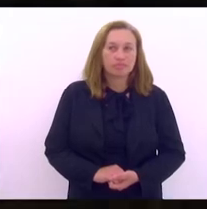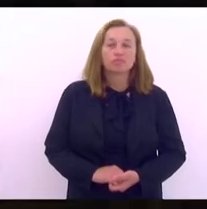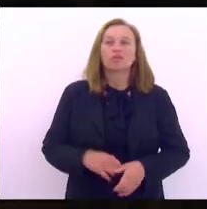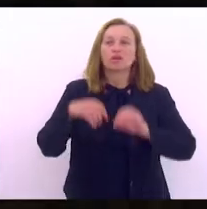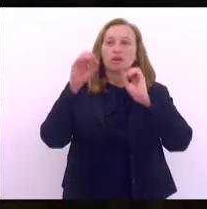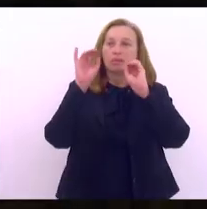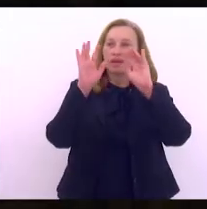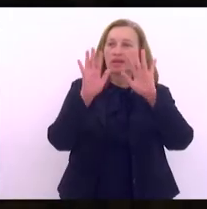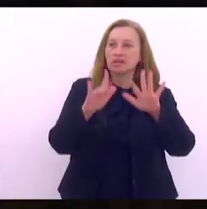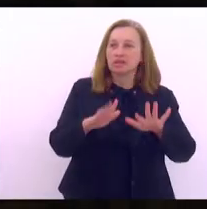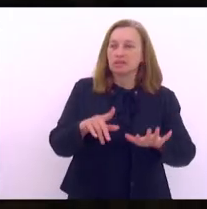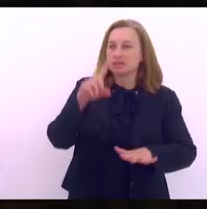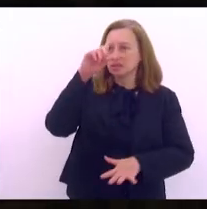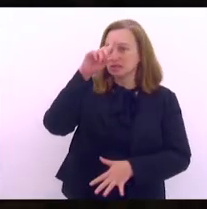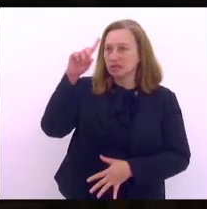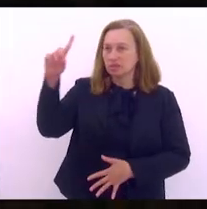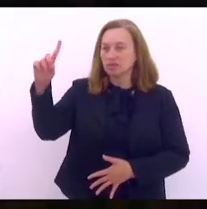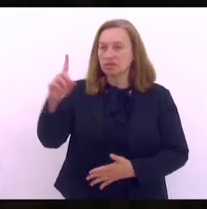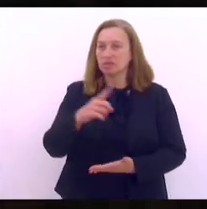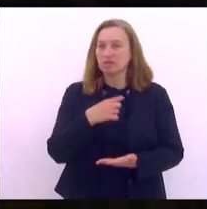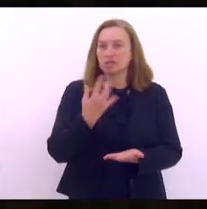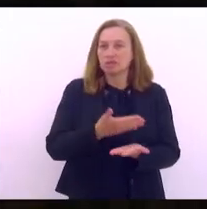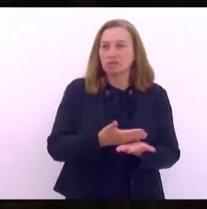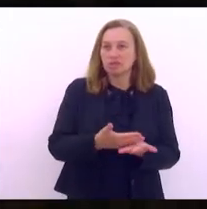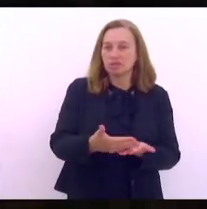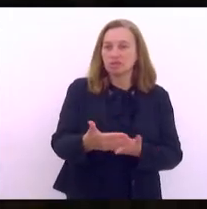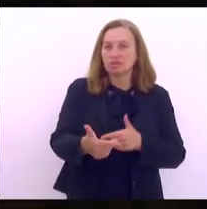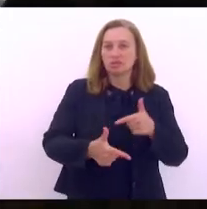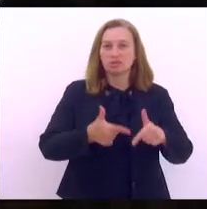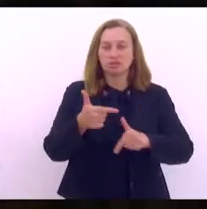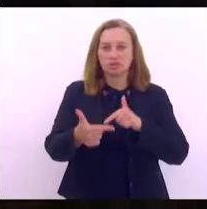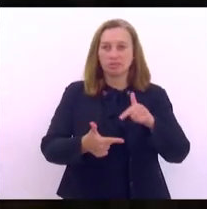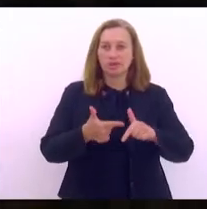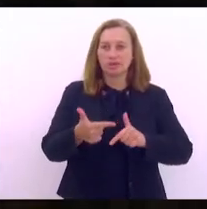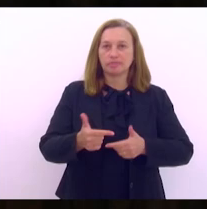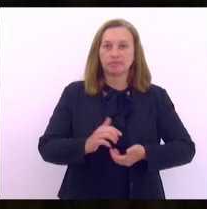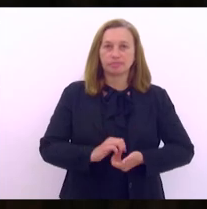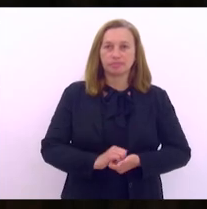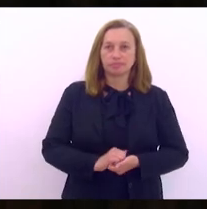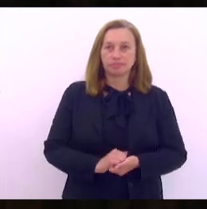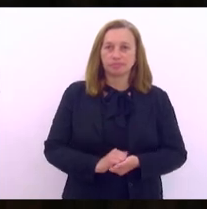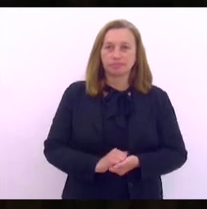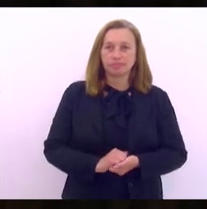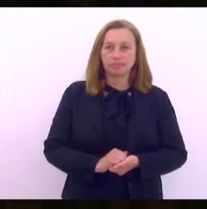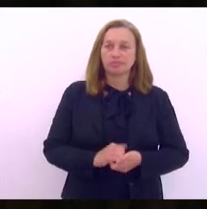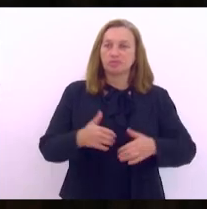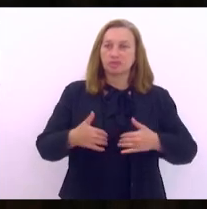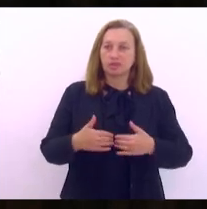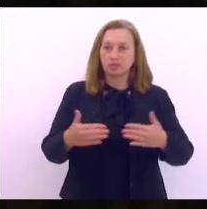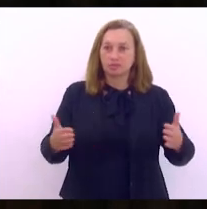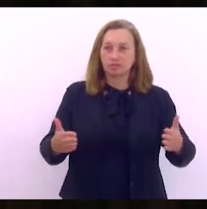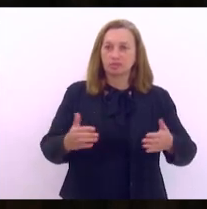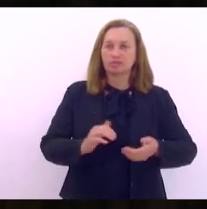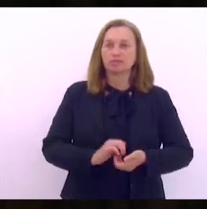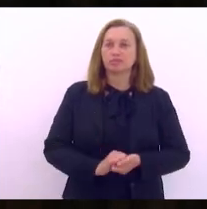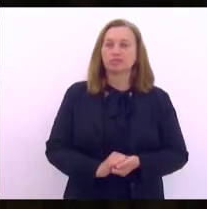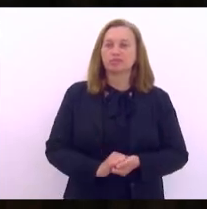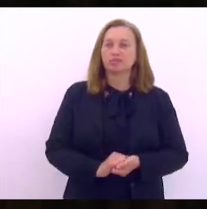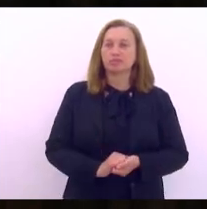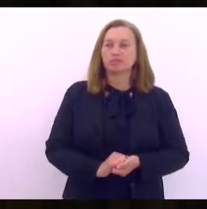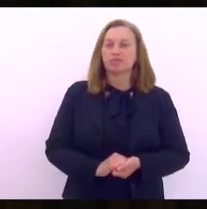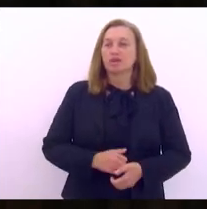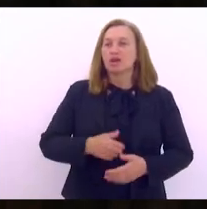Havendo o número legal e sobre a proteção de Deus, iniciamos o nosso trabalho. Está aberta a sessão.